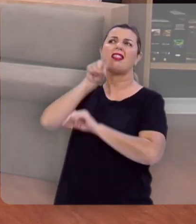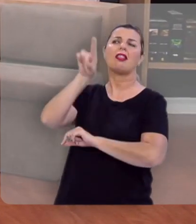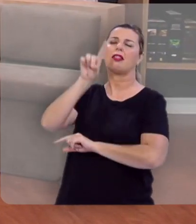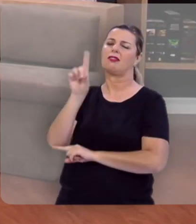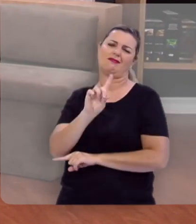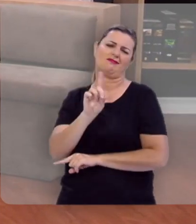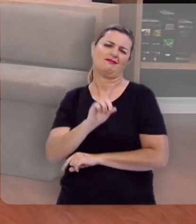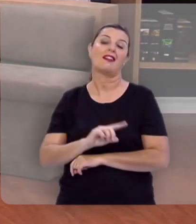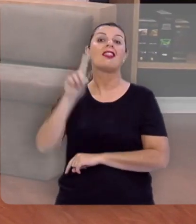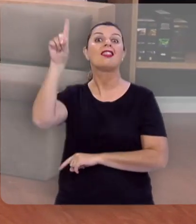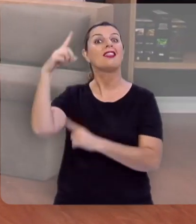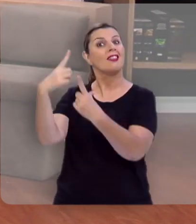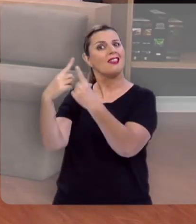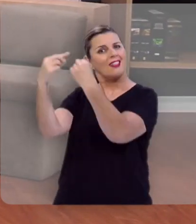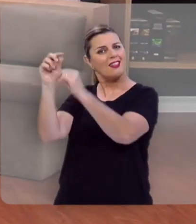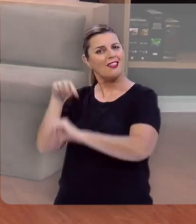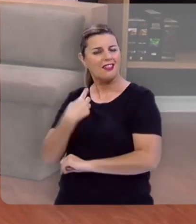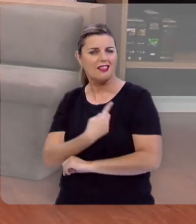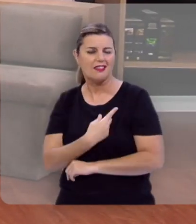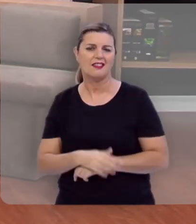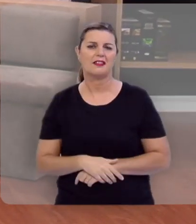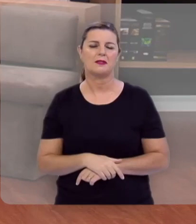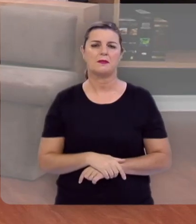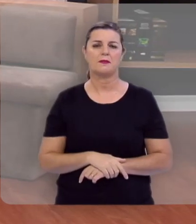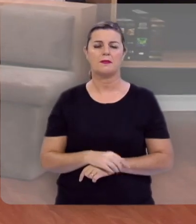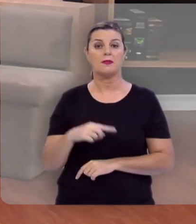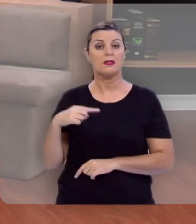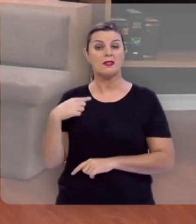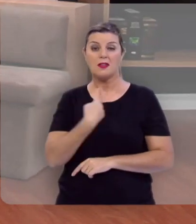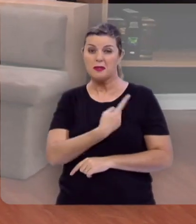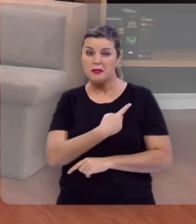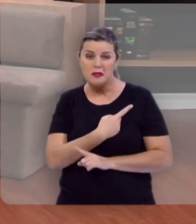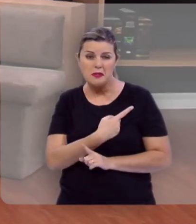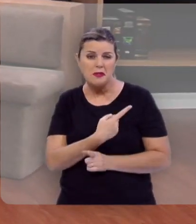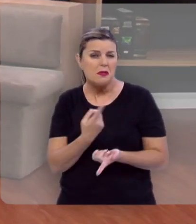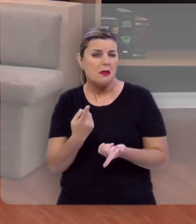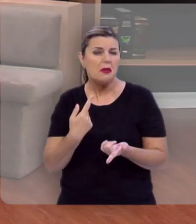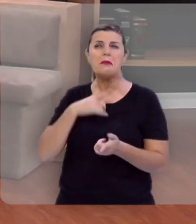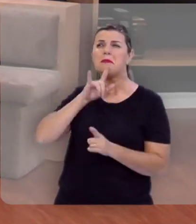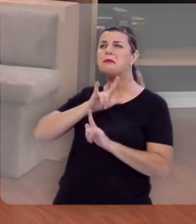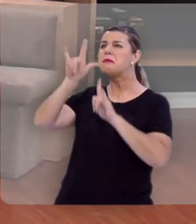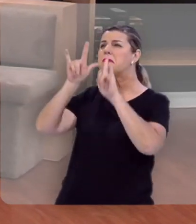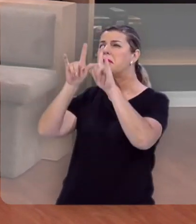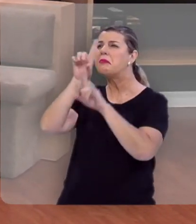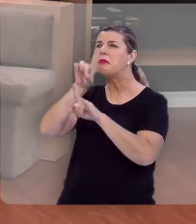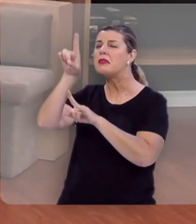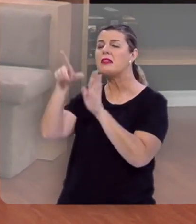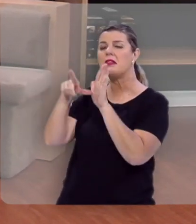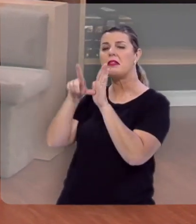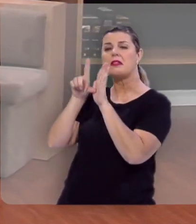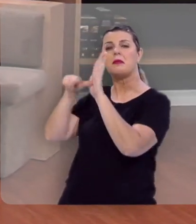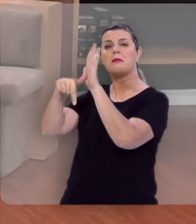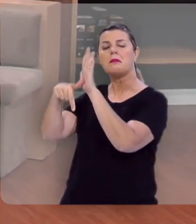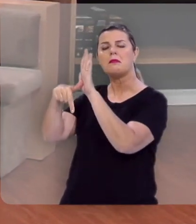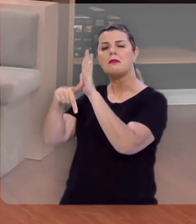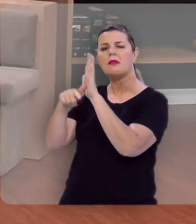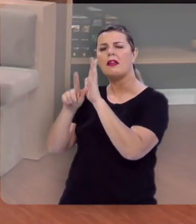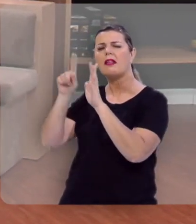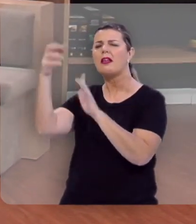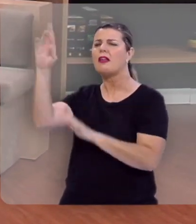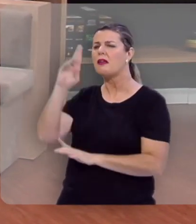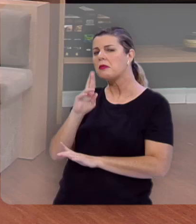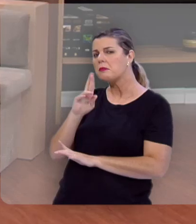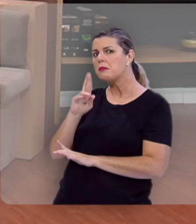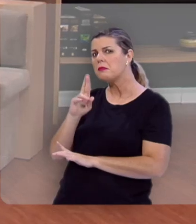escolhemos a Deus, foi Ele quem nos escolheu. Não fomos nós quem passamos a amar a Deus e então,